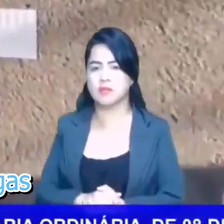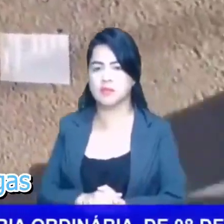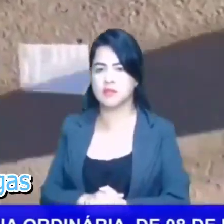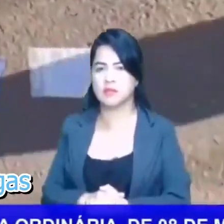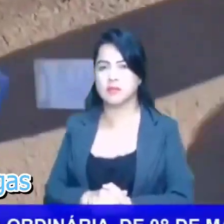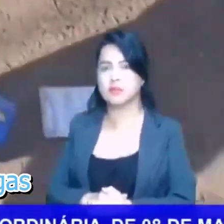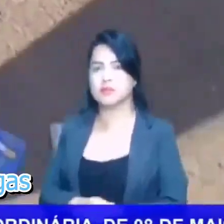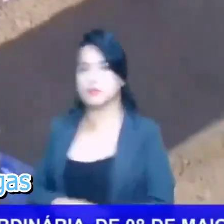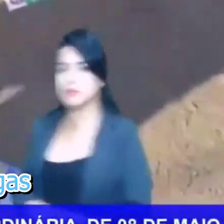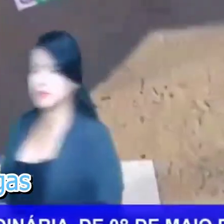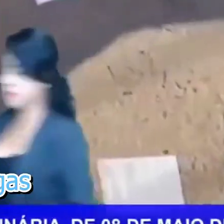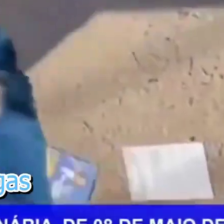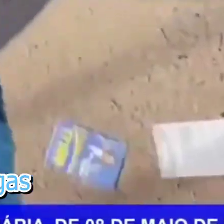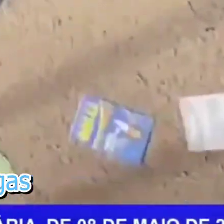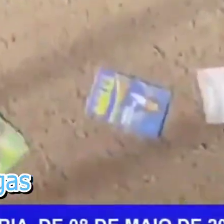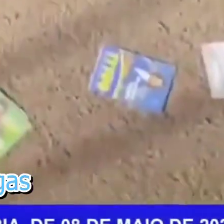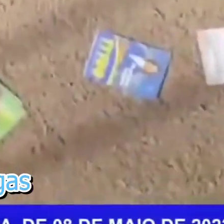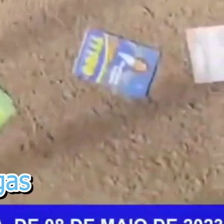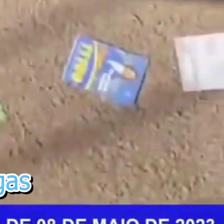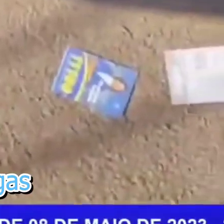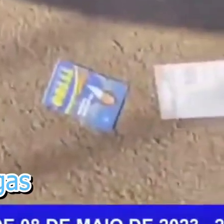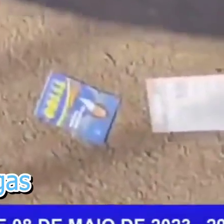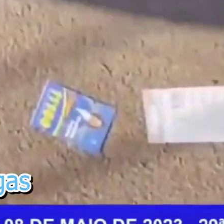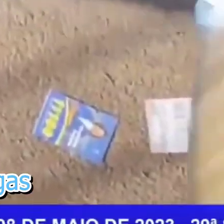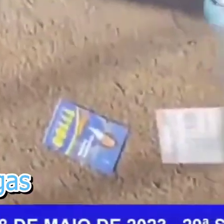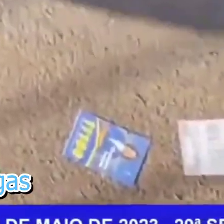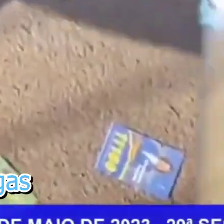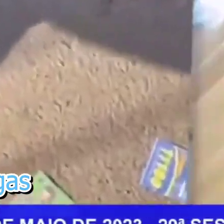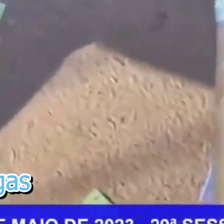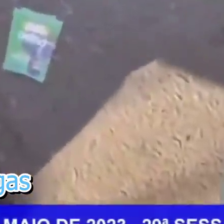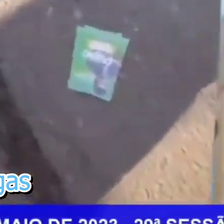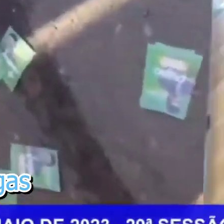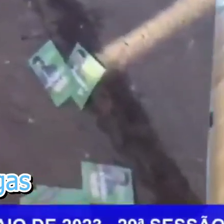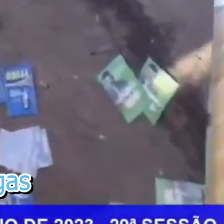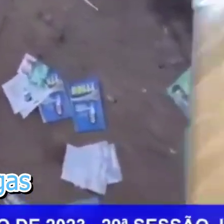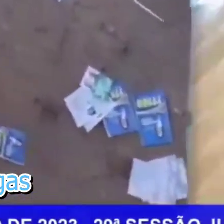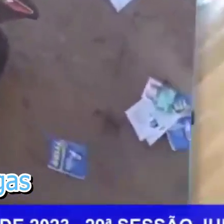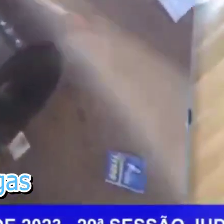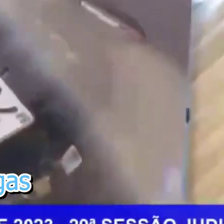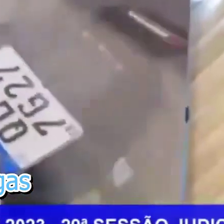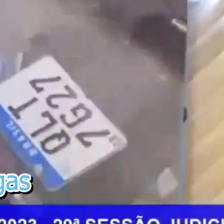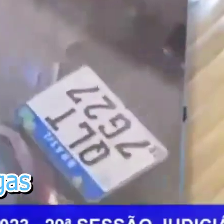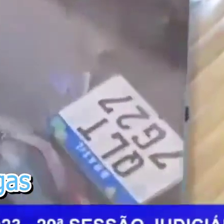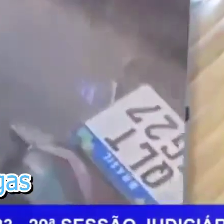Uma rua asfaltada, cheia de santinhos, verdes e azuis. Uma mulher loira recolhendo.